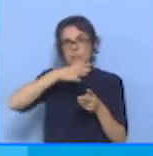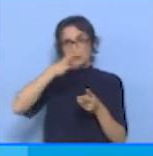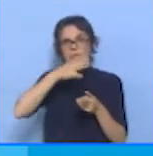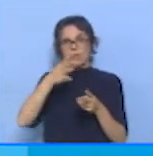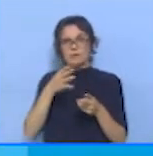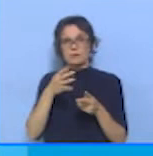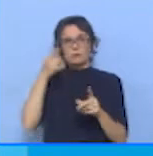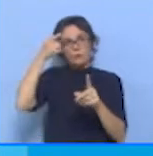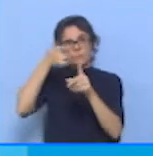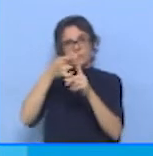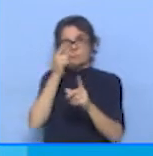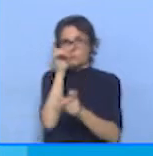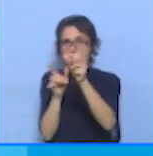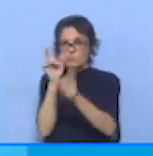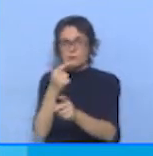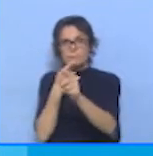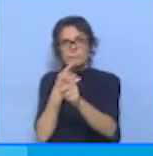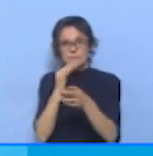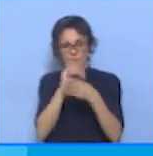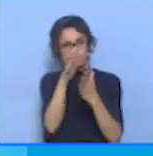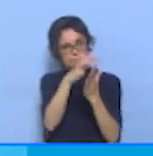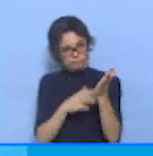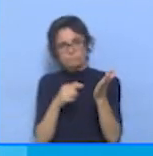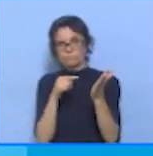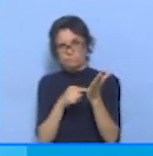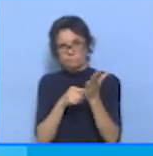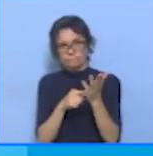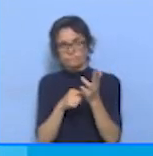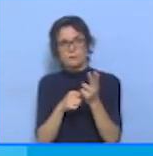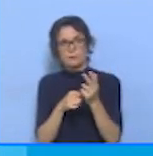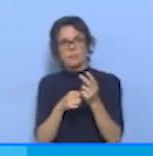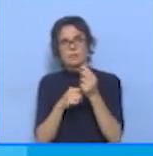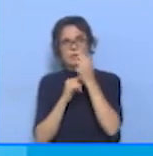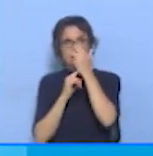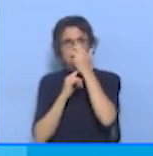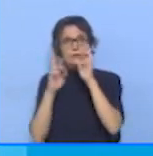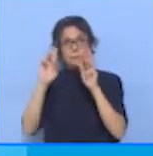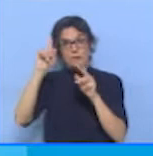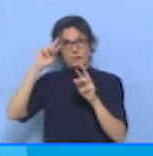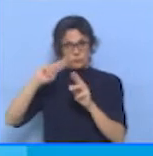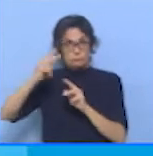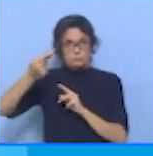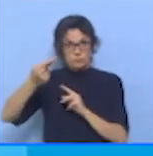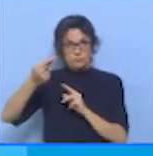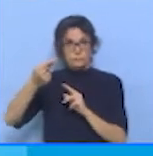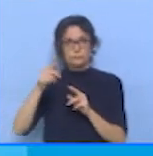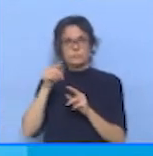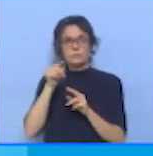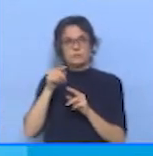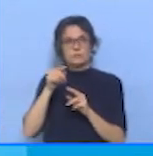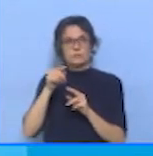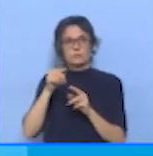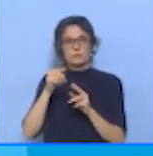com vista a uma conversão. E aí essa conversão foi pensada no âmbito de